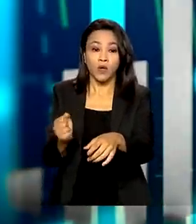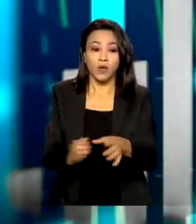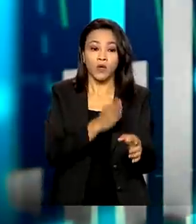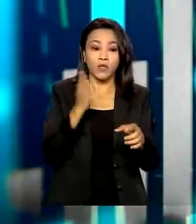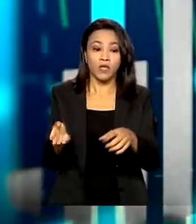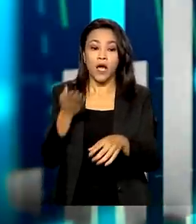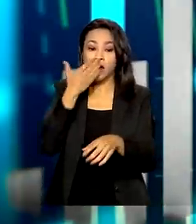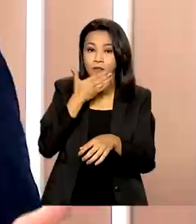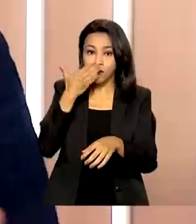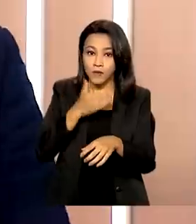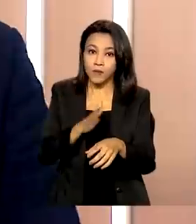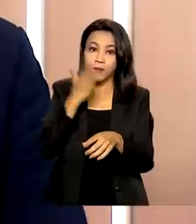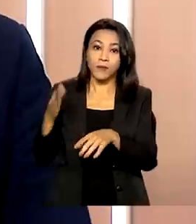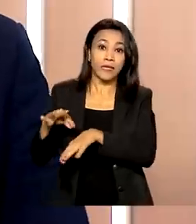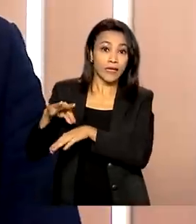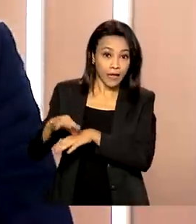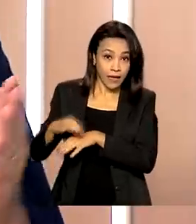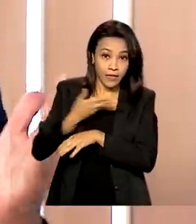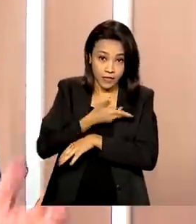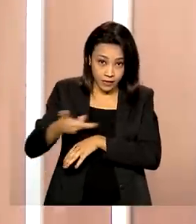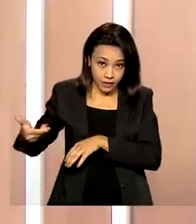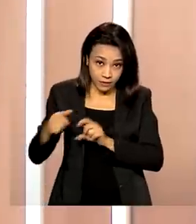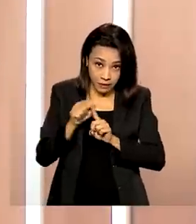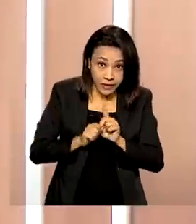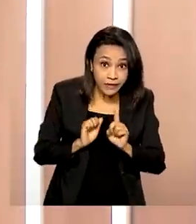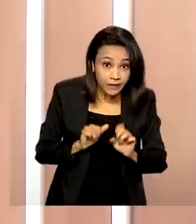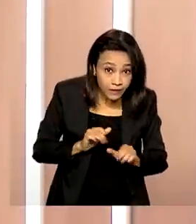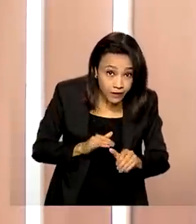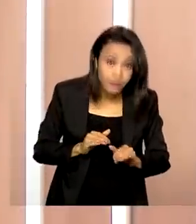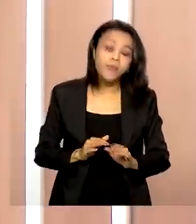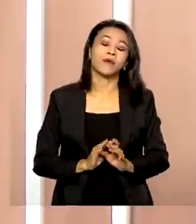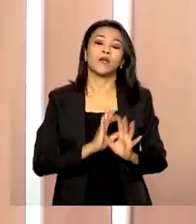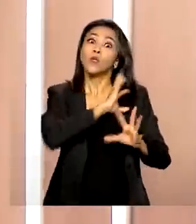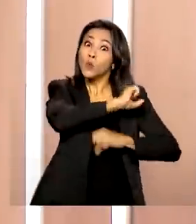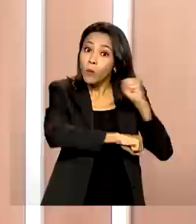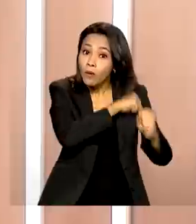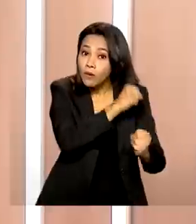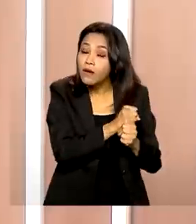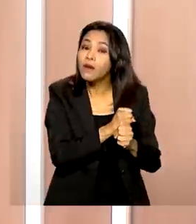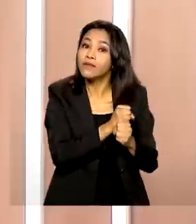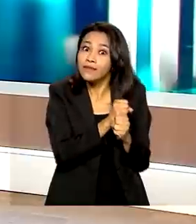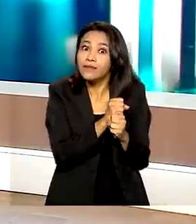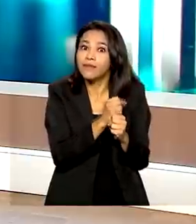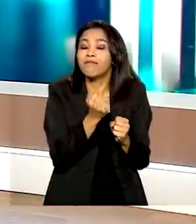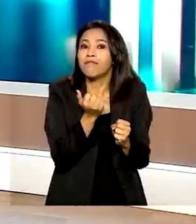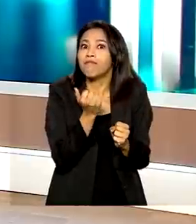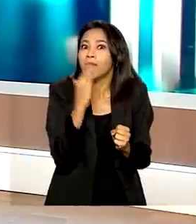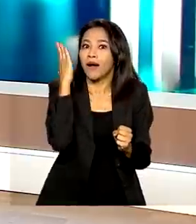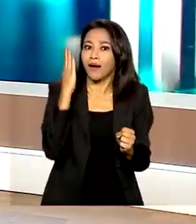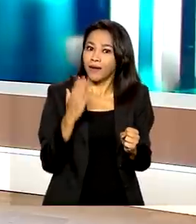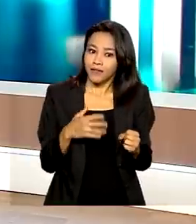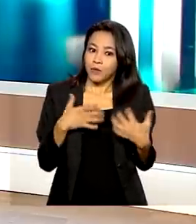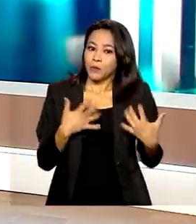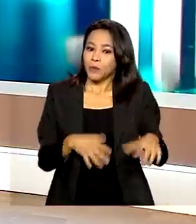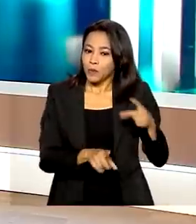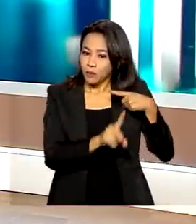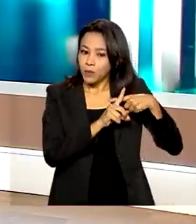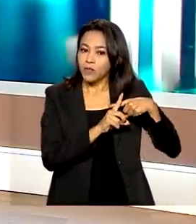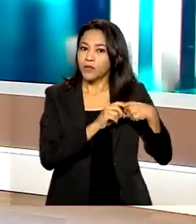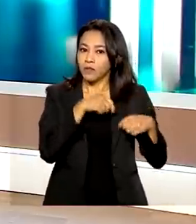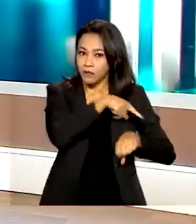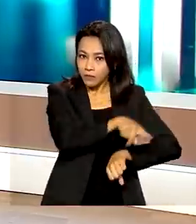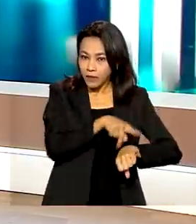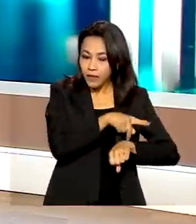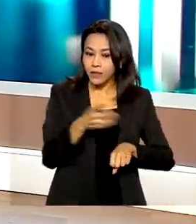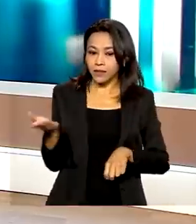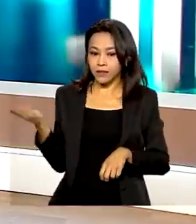carnes. Então, essa foi a situação de setembro. Já no acumulado do ano, a situação se torna ainda mais favorável para o país. Nós